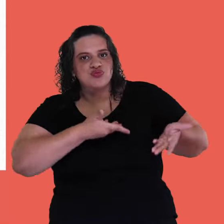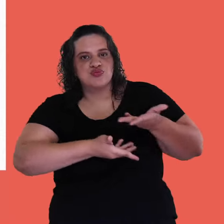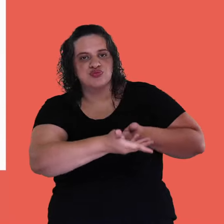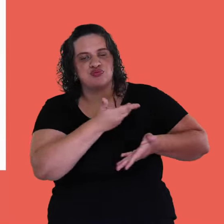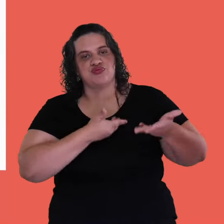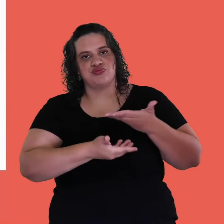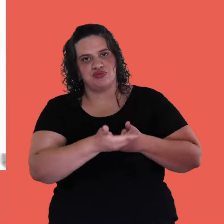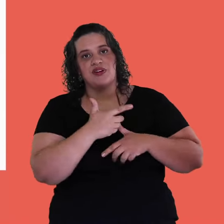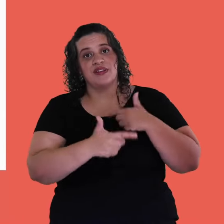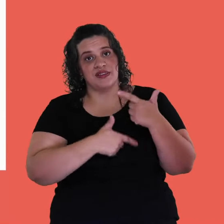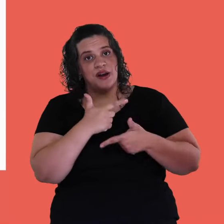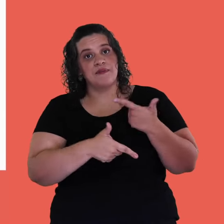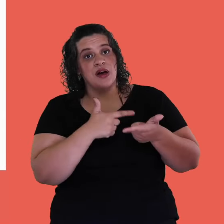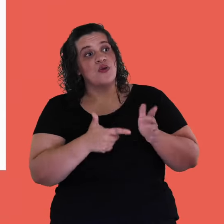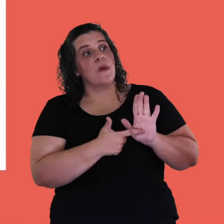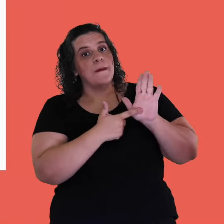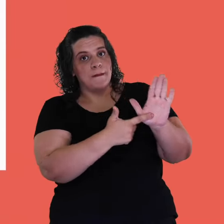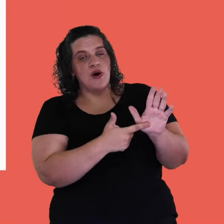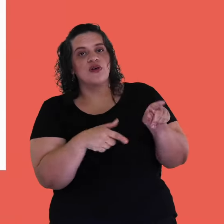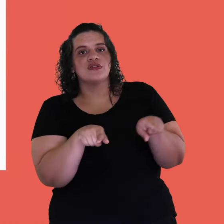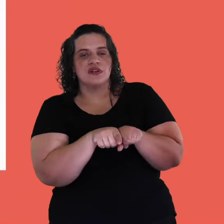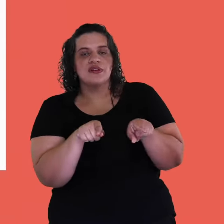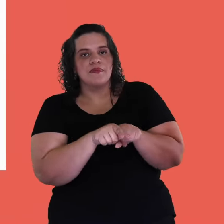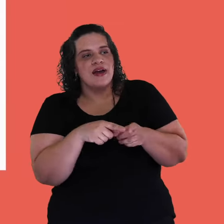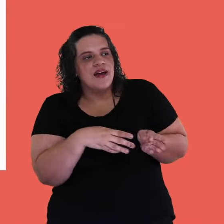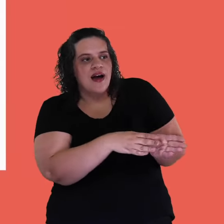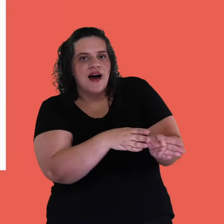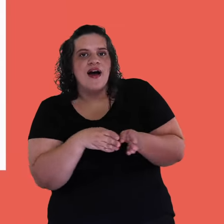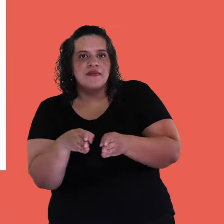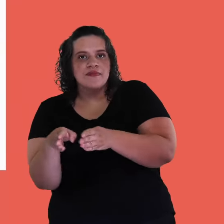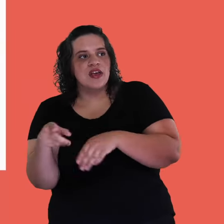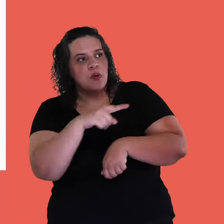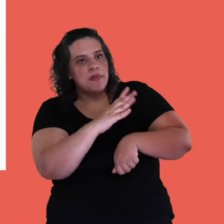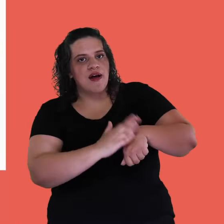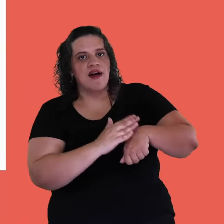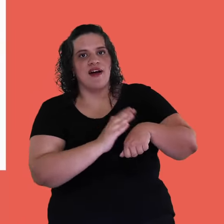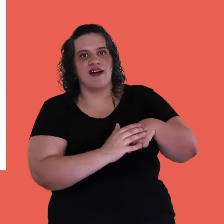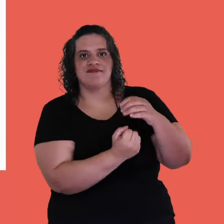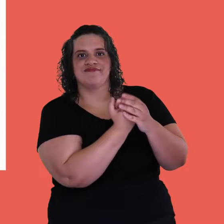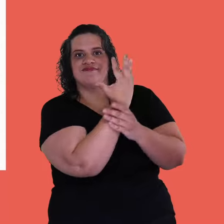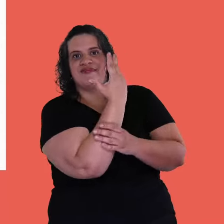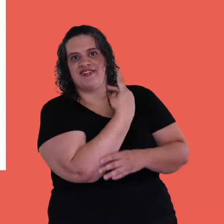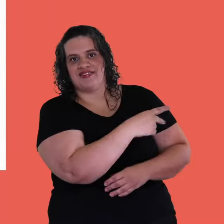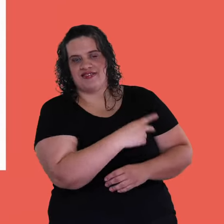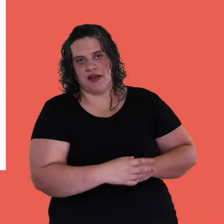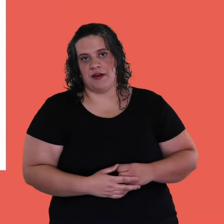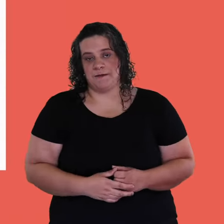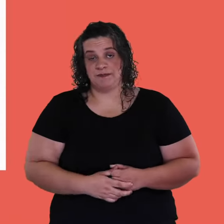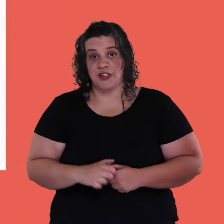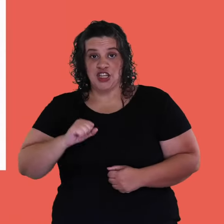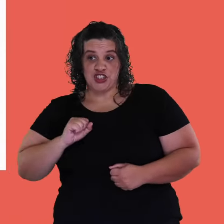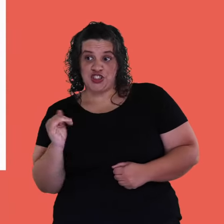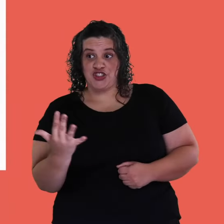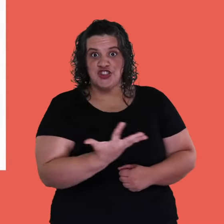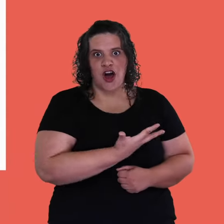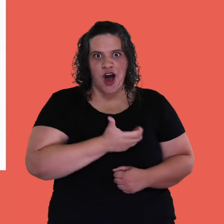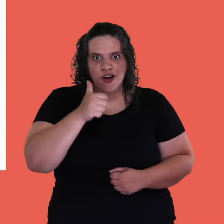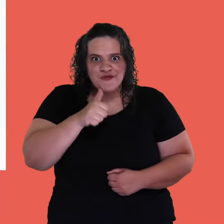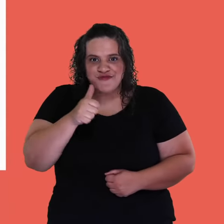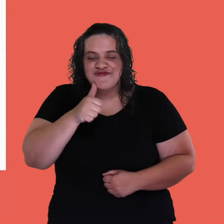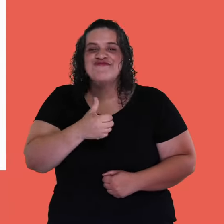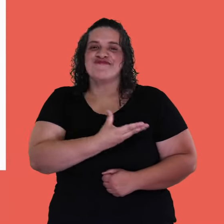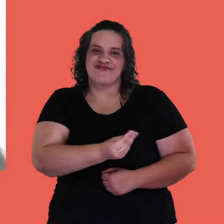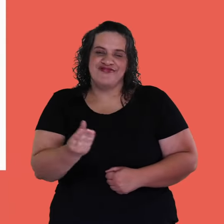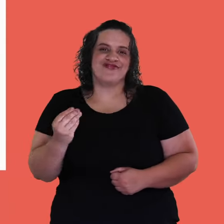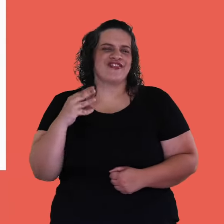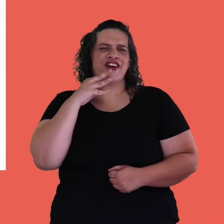eu divido um pouquinho do que eu tô plantando e mostro para ela também os caminhos para ela construir a árvore dela. Se somos muitas,